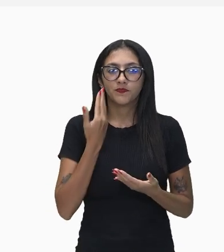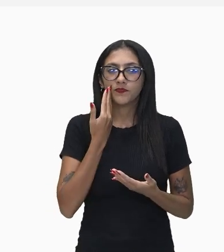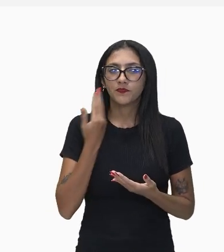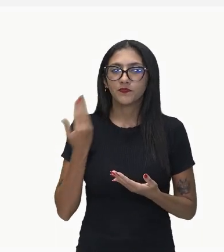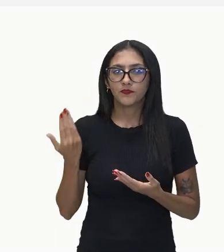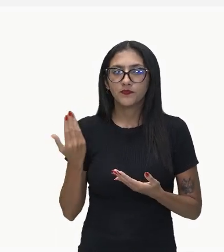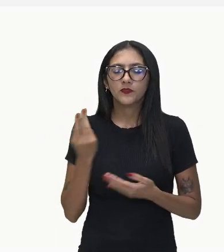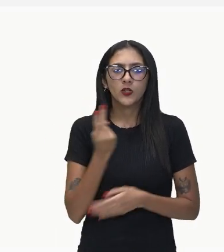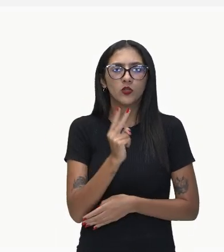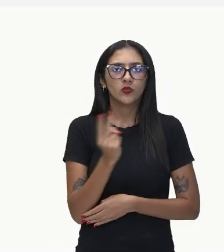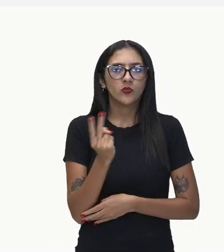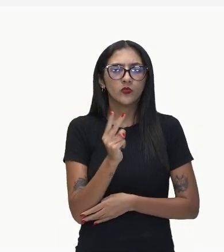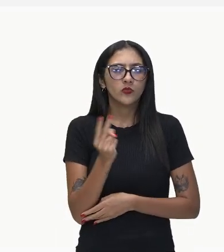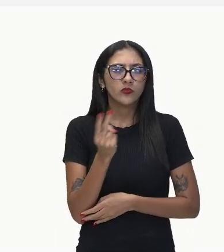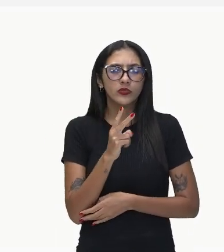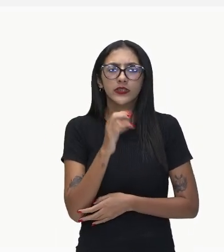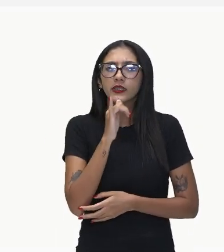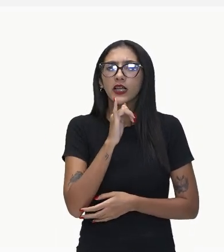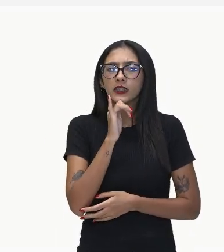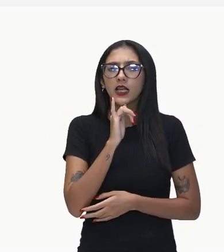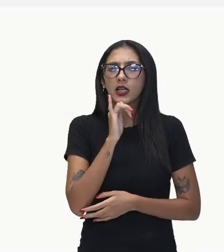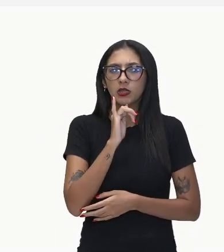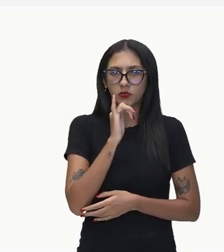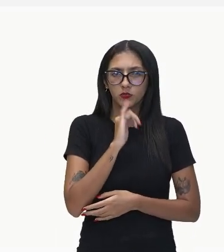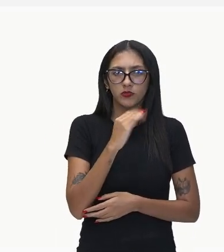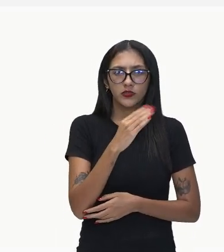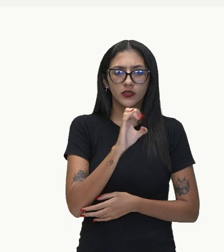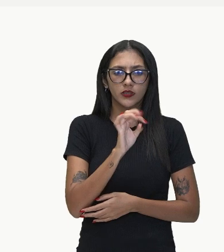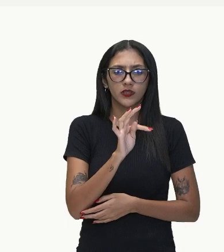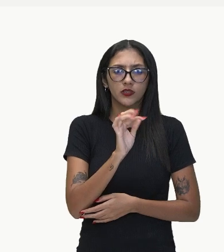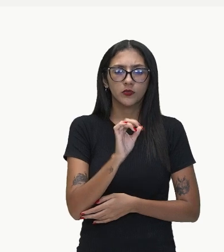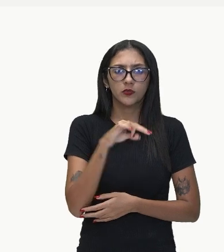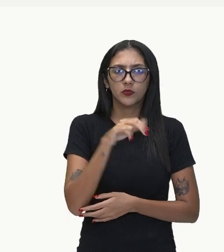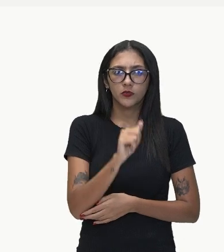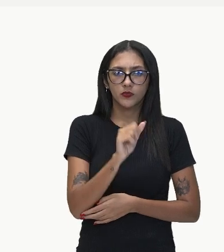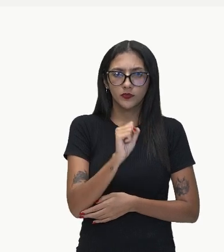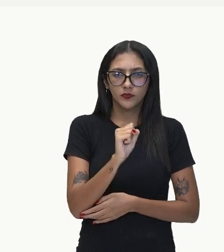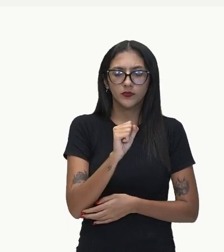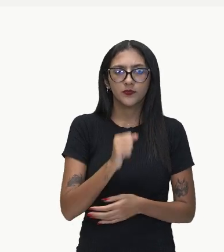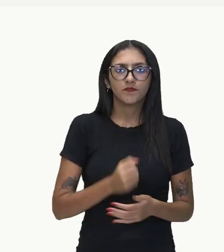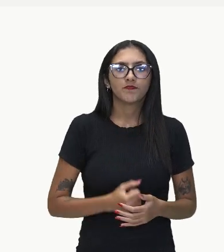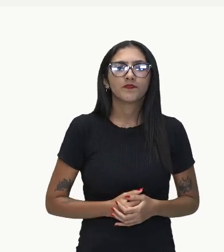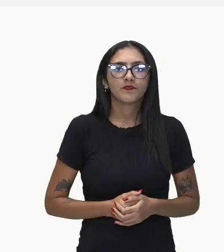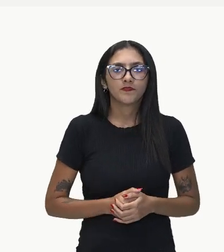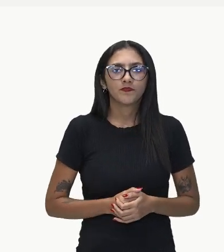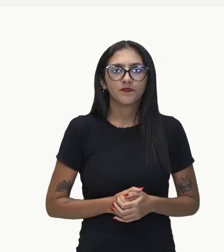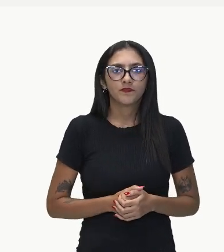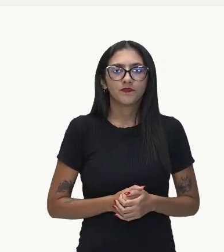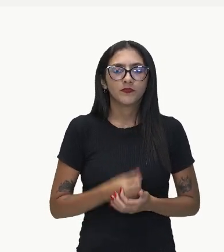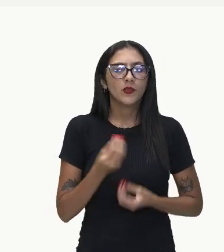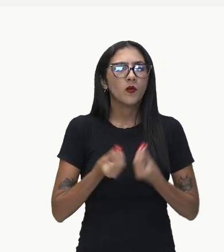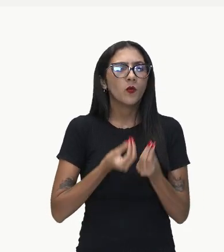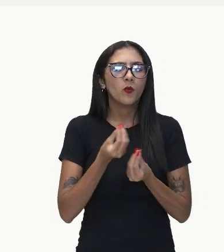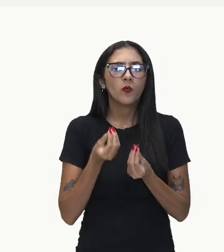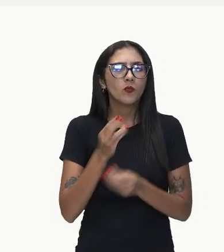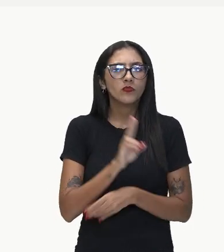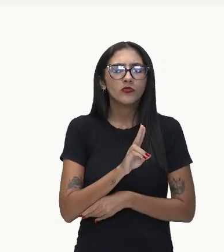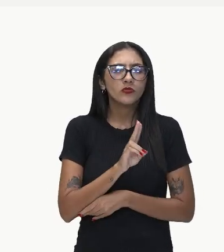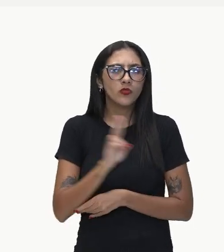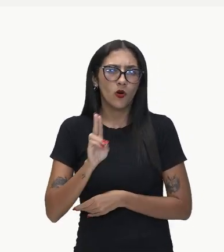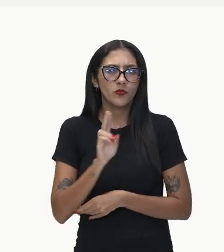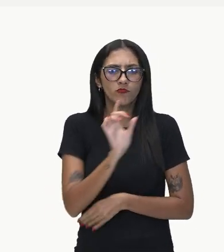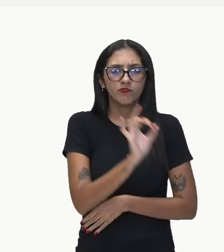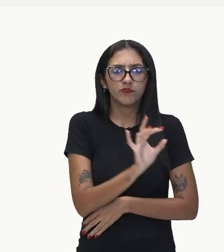2 exemplos de cetonas, né? Para nomear essas